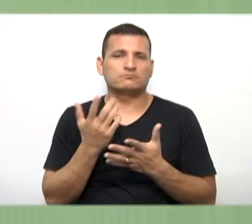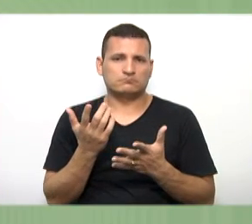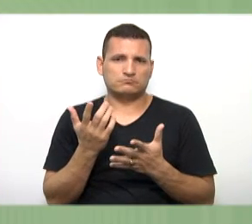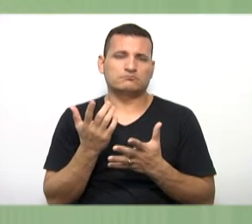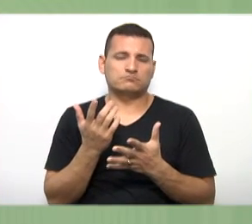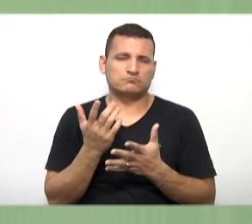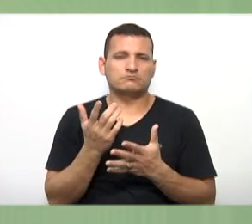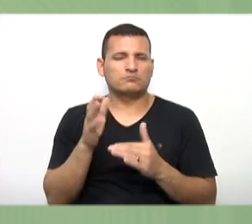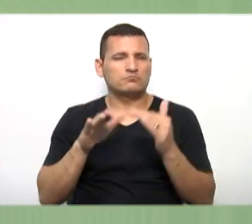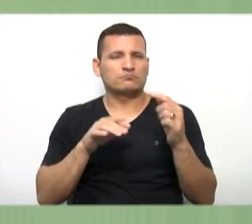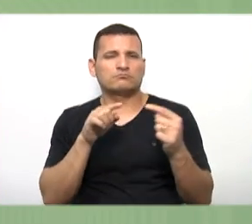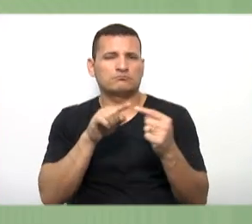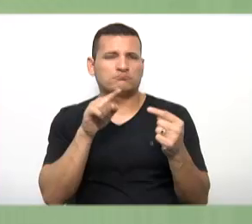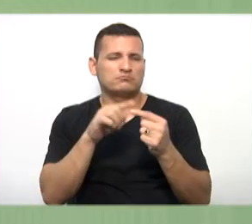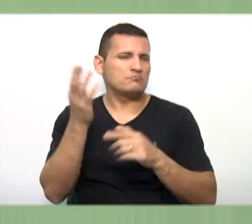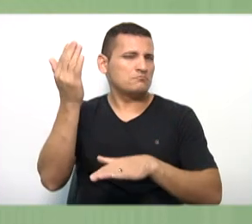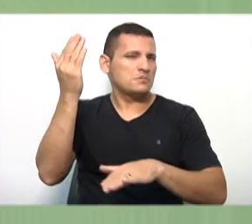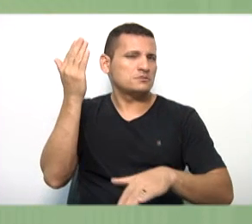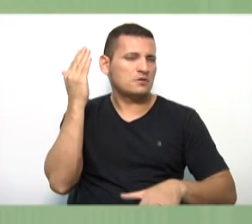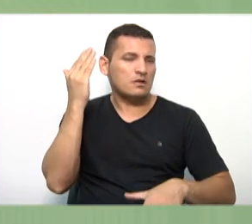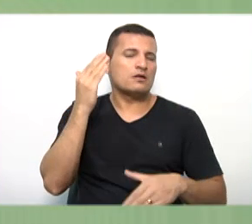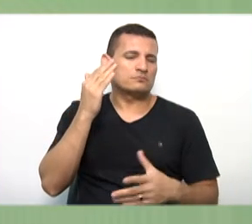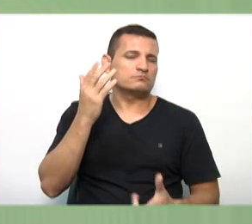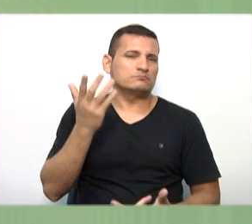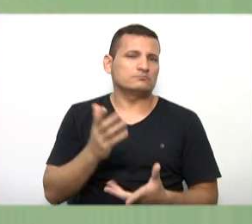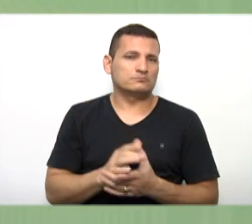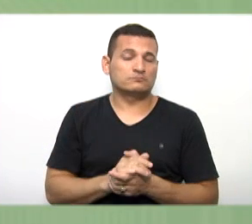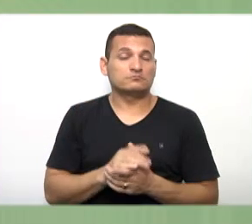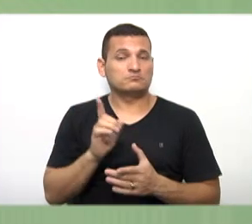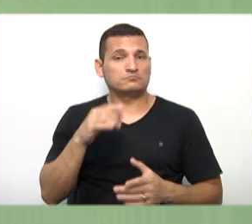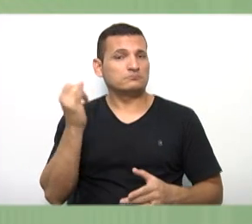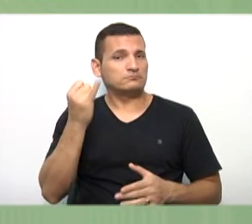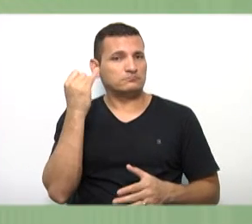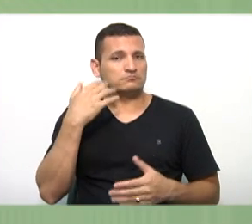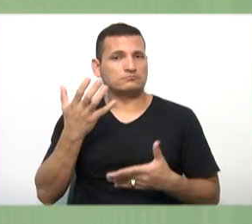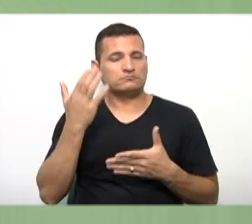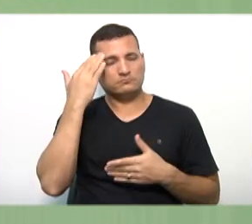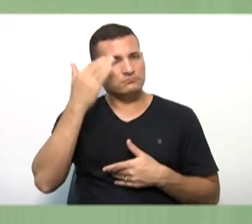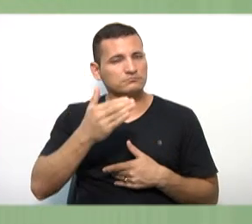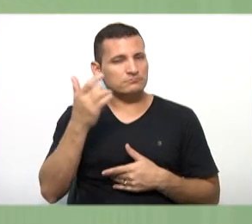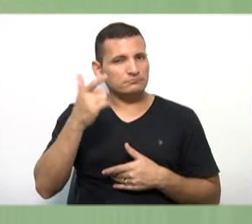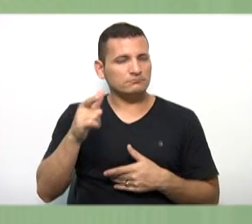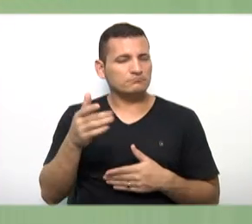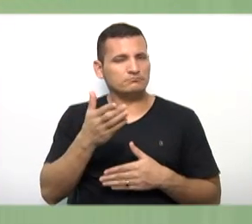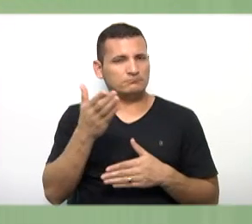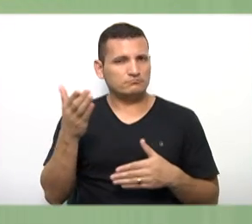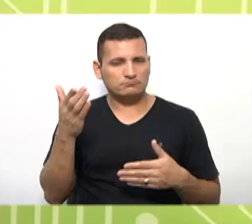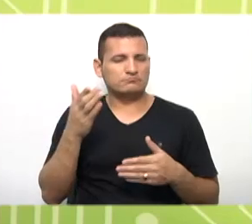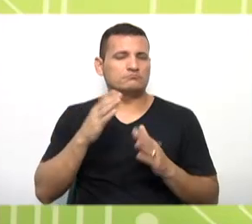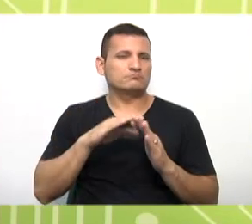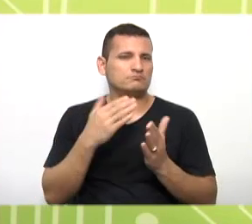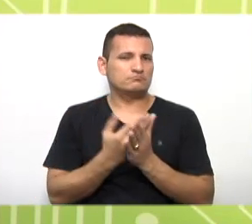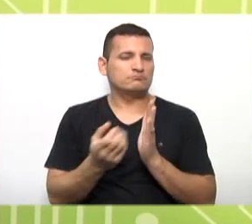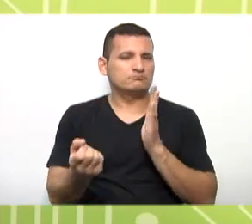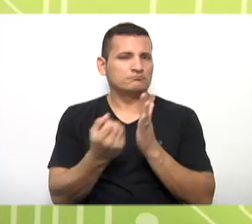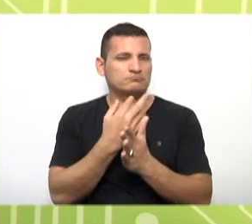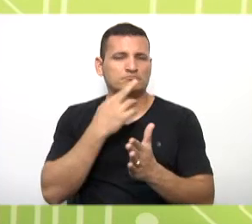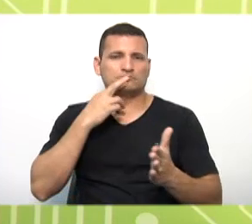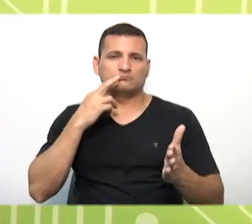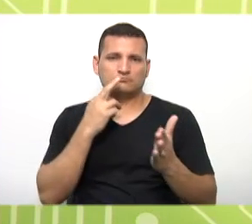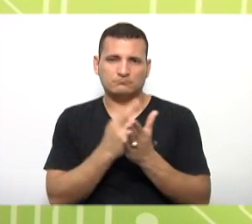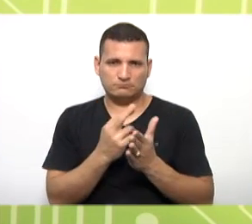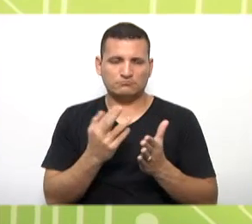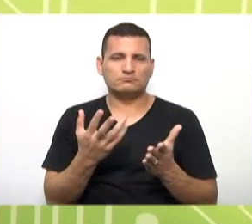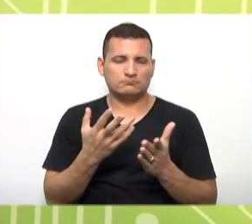daquela época. Então é importante aí, e quero agradecer mais uma vez a participação da escola, que enviou a resposta, que